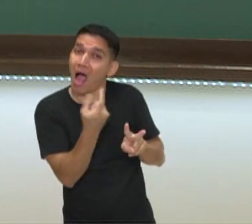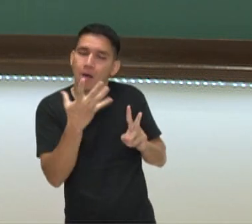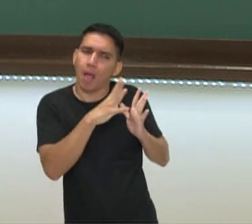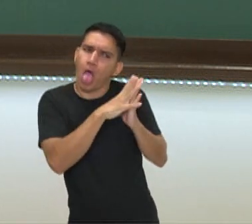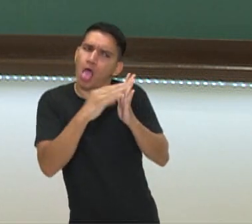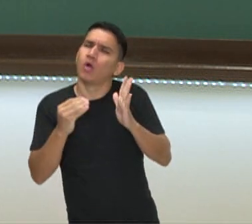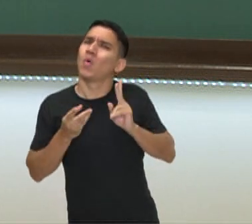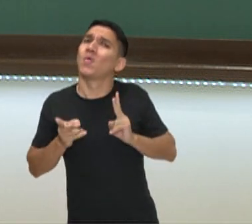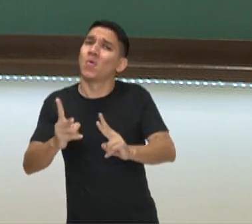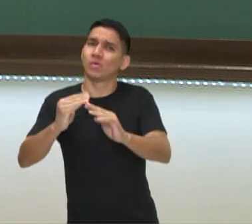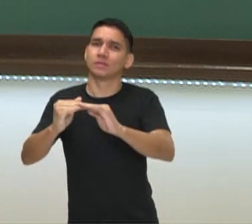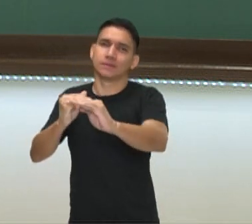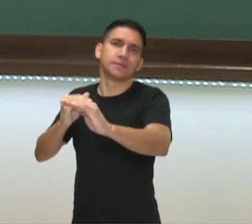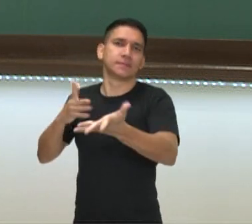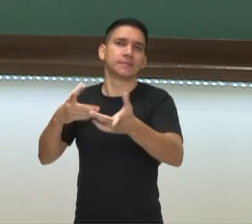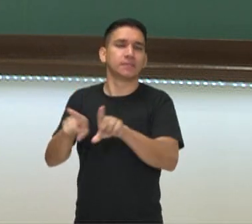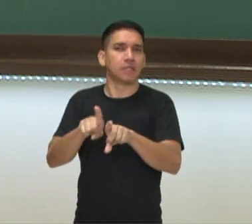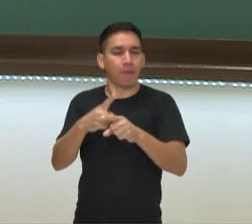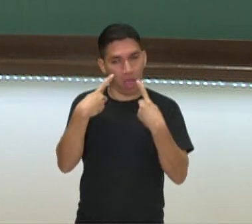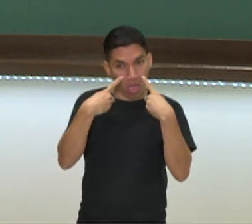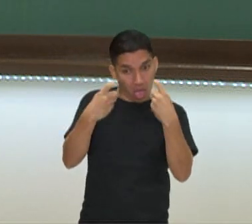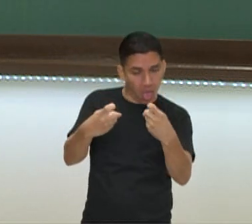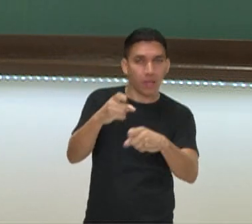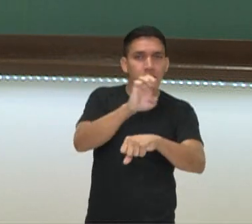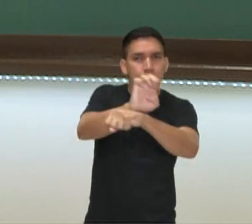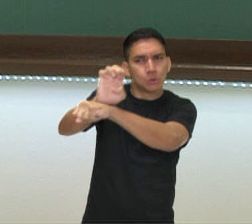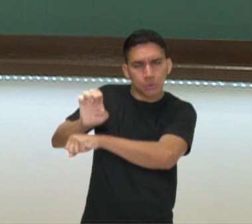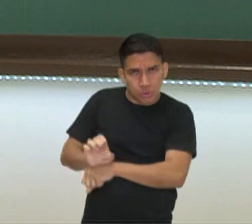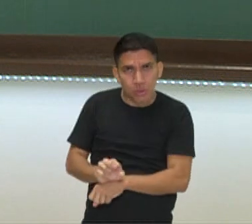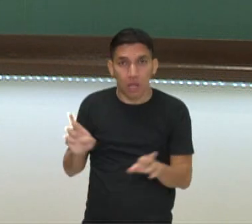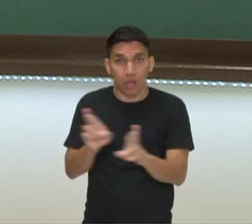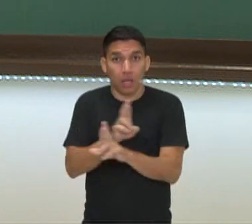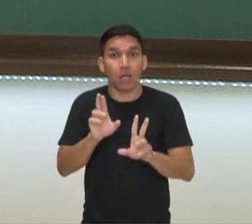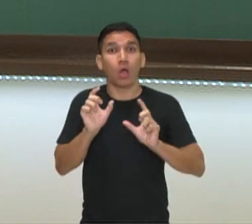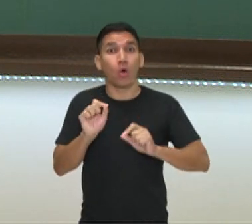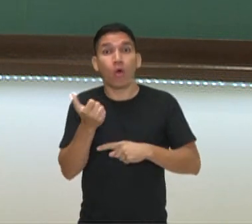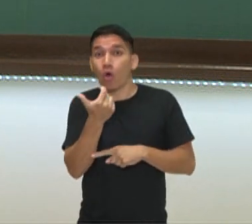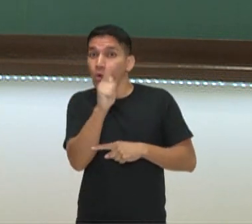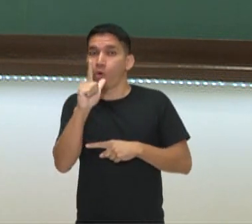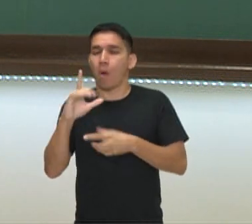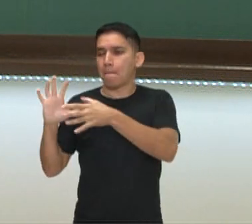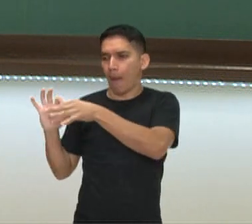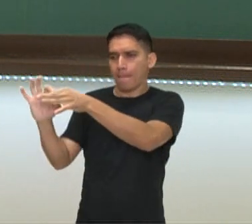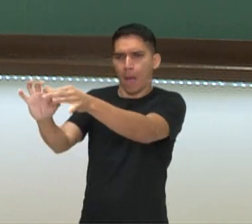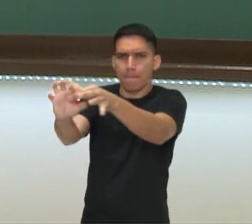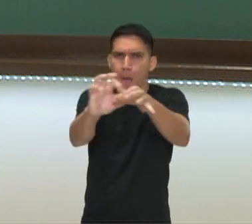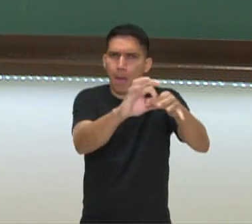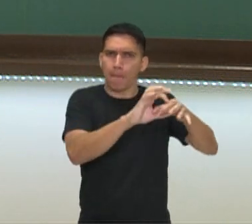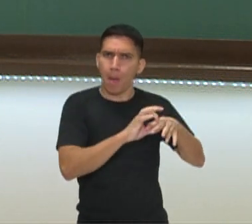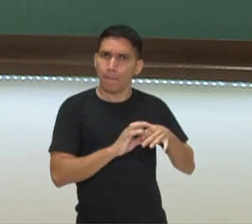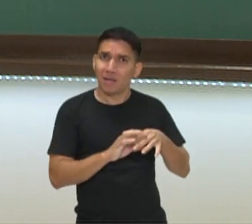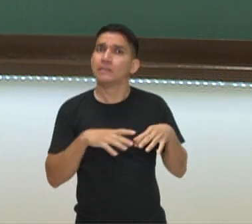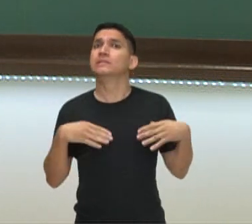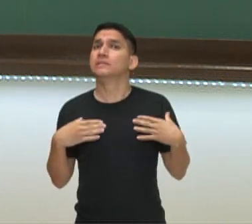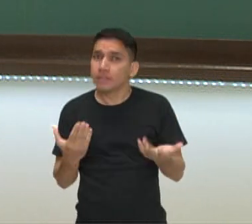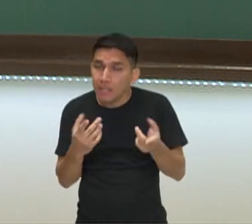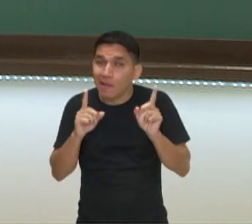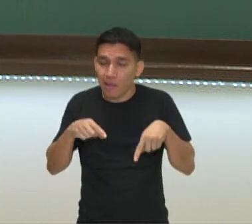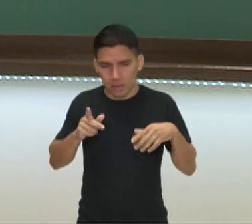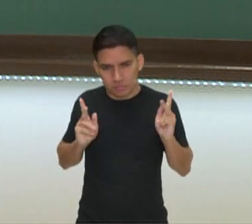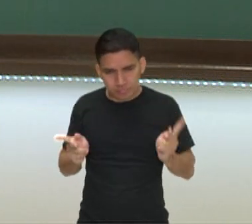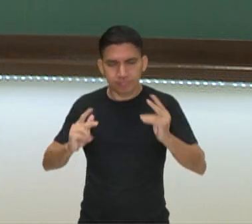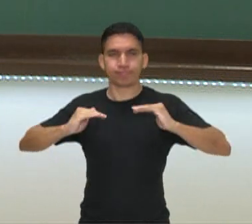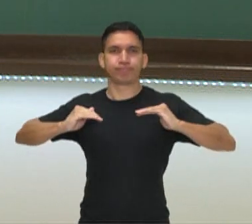ali permanecem e alguns interesses do Estado em relação também a algumas oligarquias, elas são